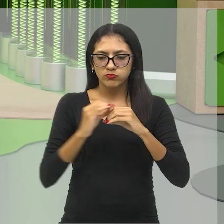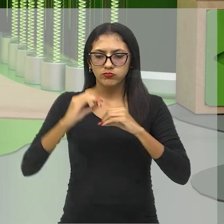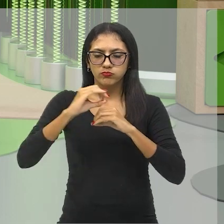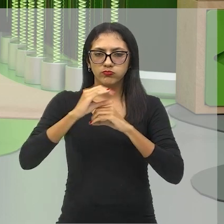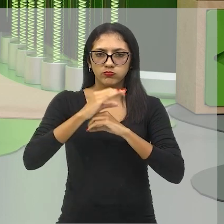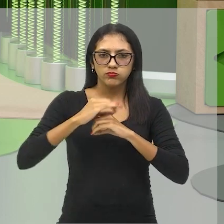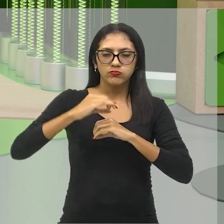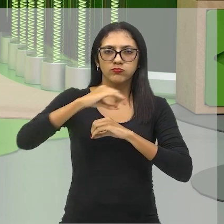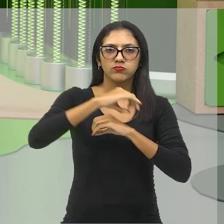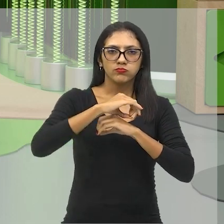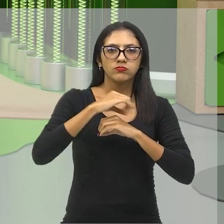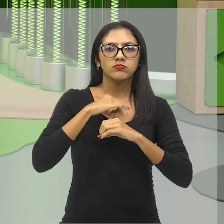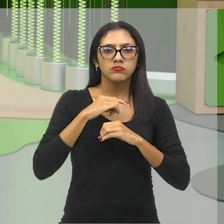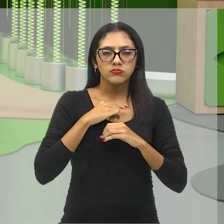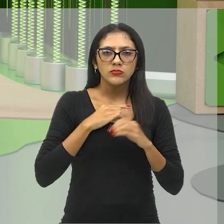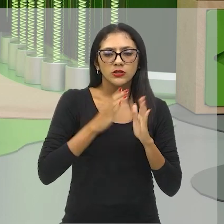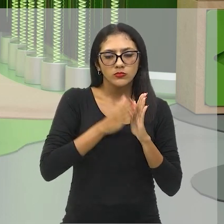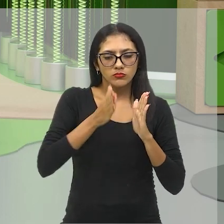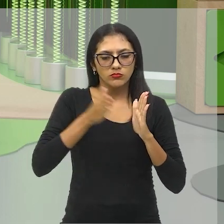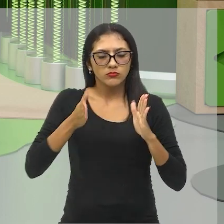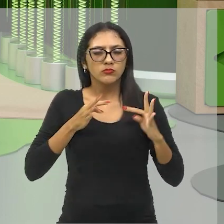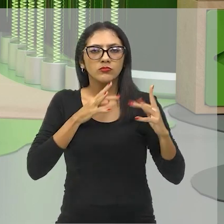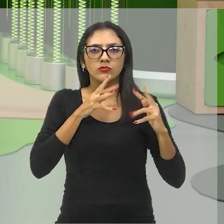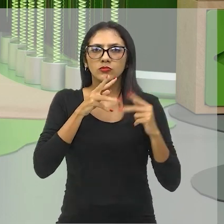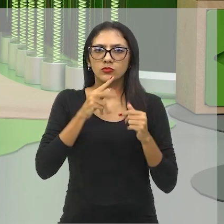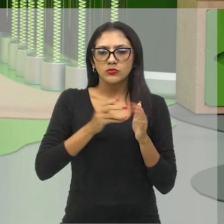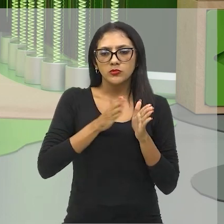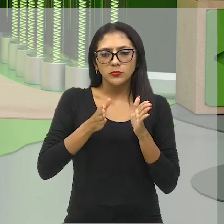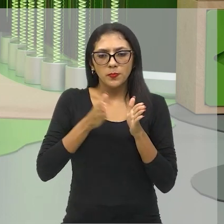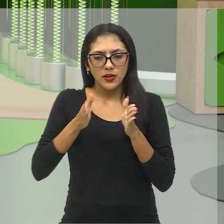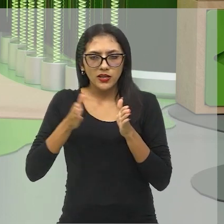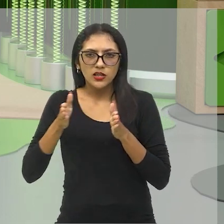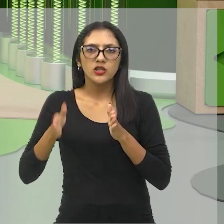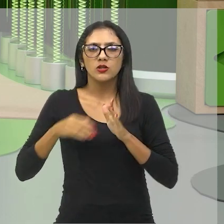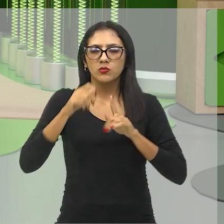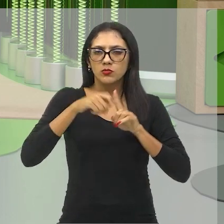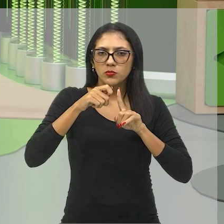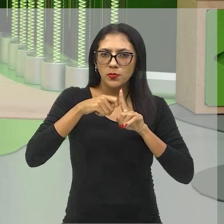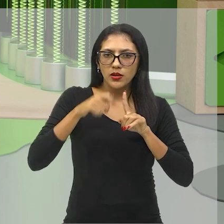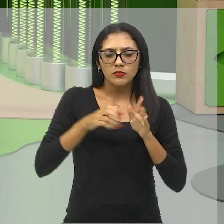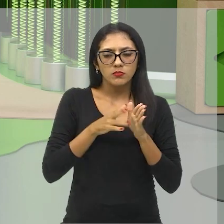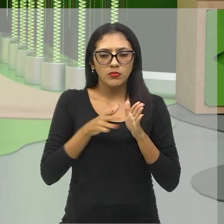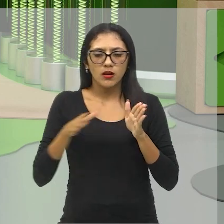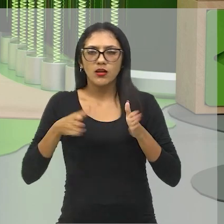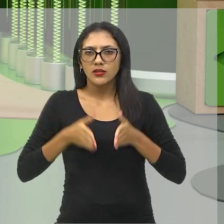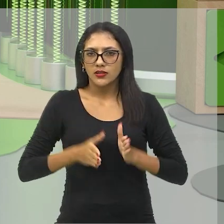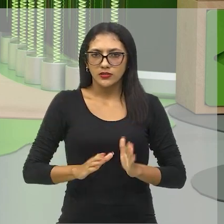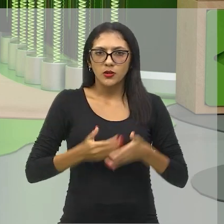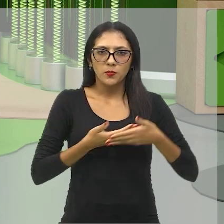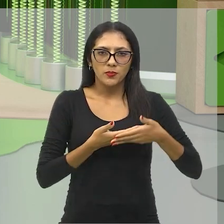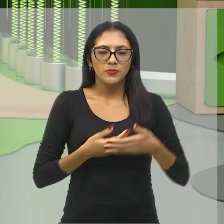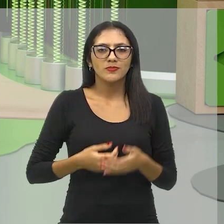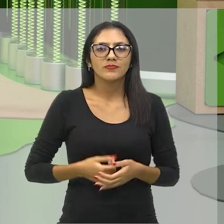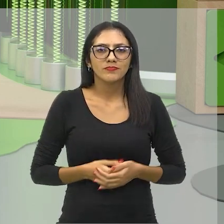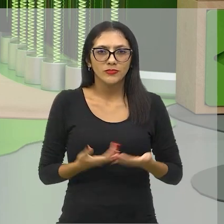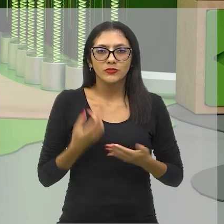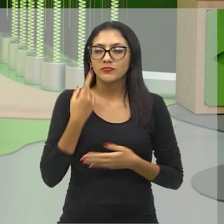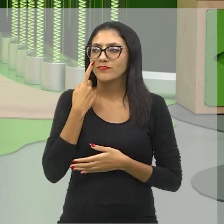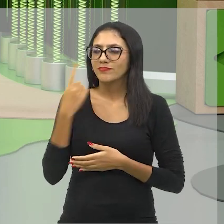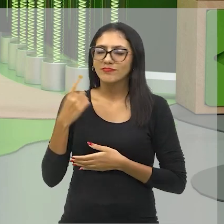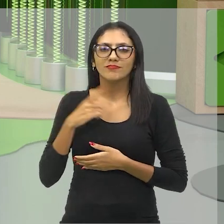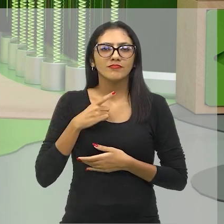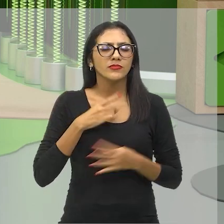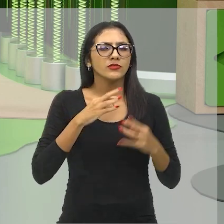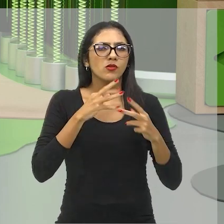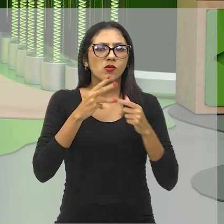embrião, depois um feto e até o momento ali do parto, onde nasce o bebê. Então você está observando aqui comigo algumas etapas desse período ali